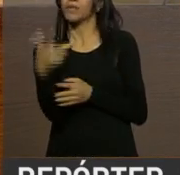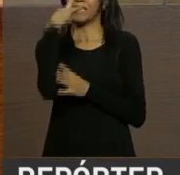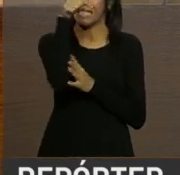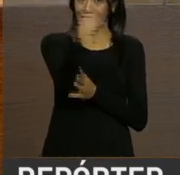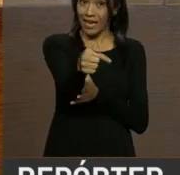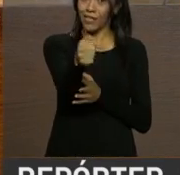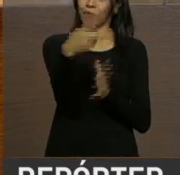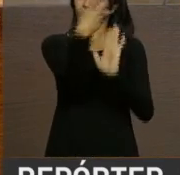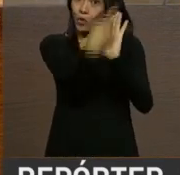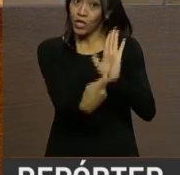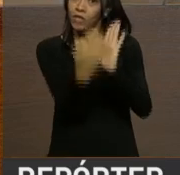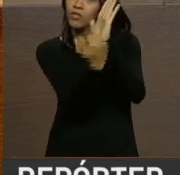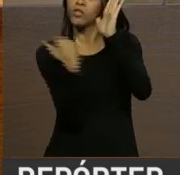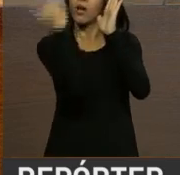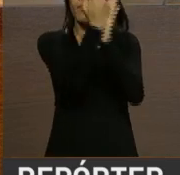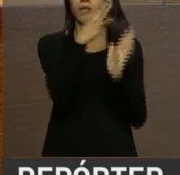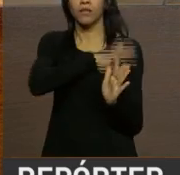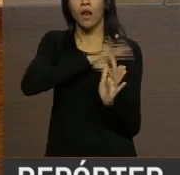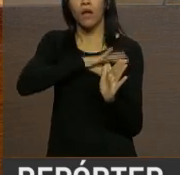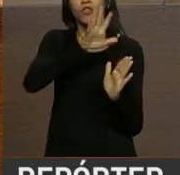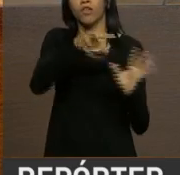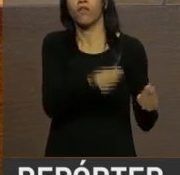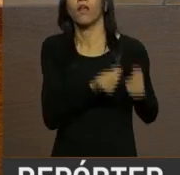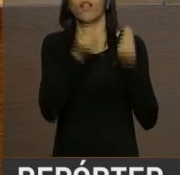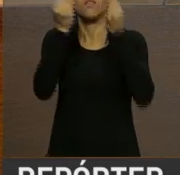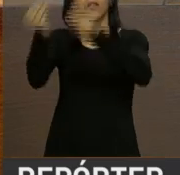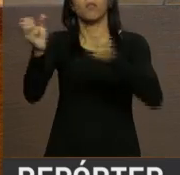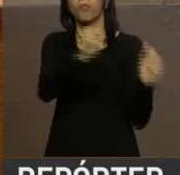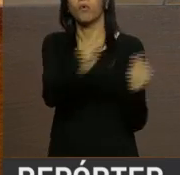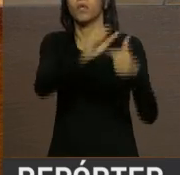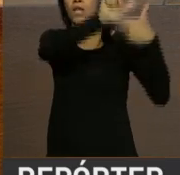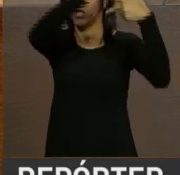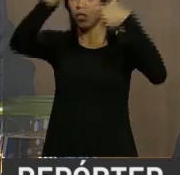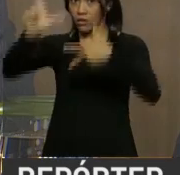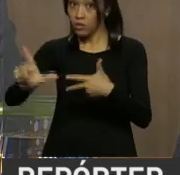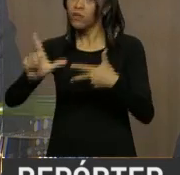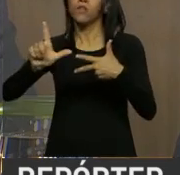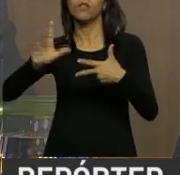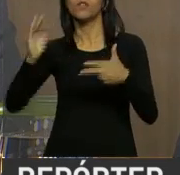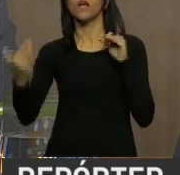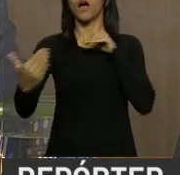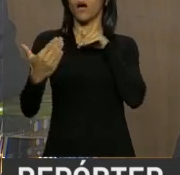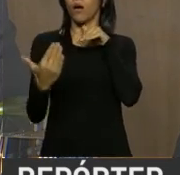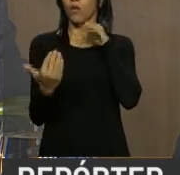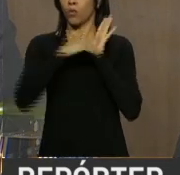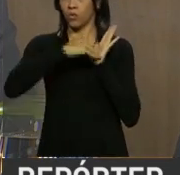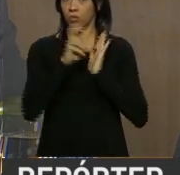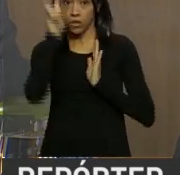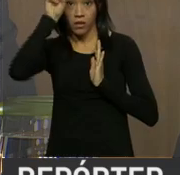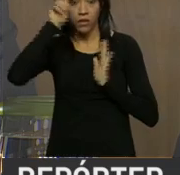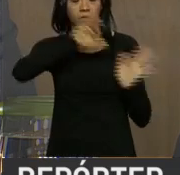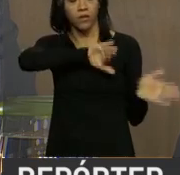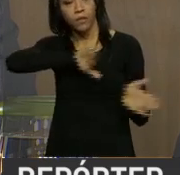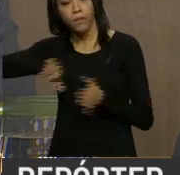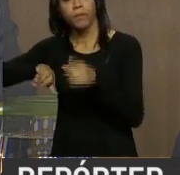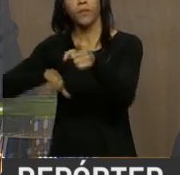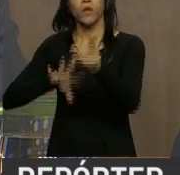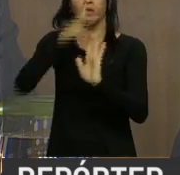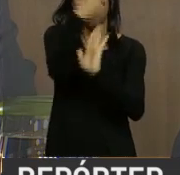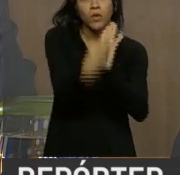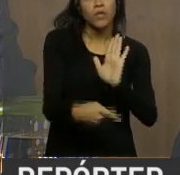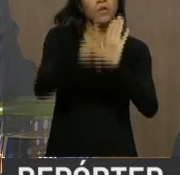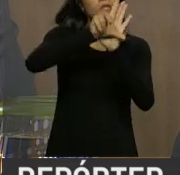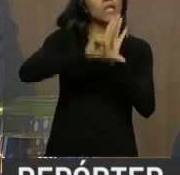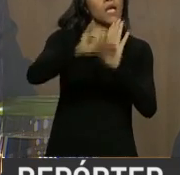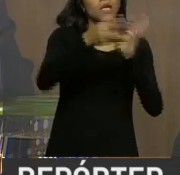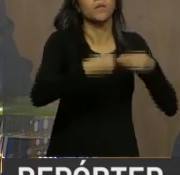aumento salarial encaminhados ao Poder Legislativo na última quinta-feira. Os projetos de lei